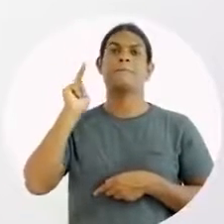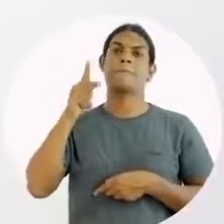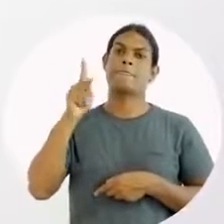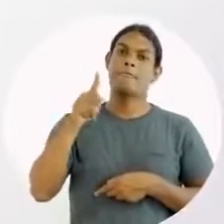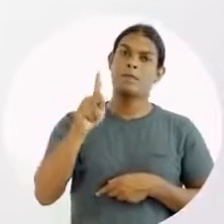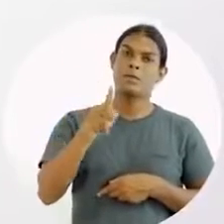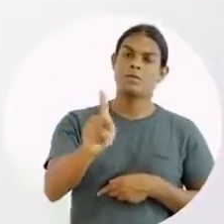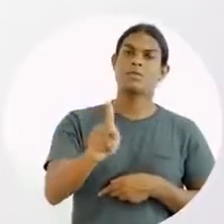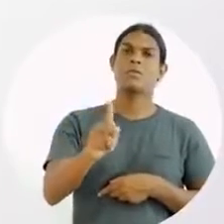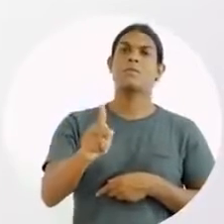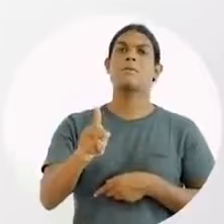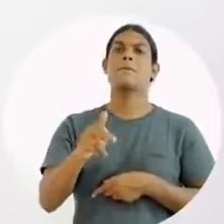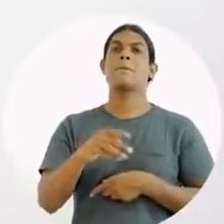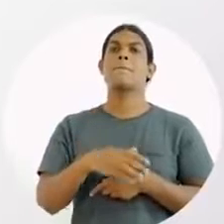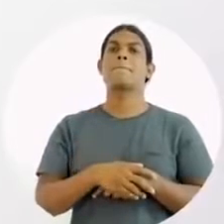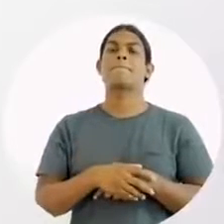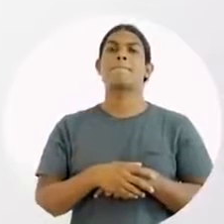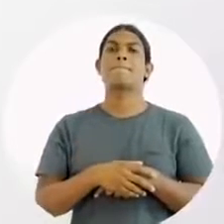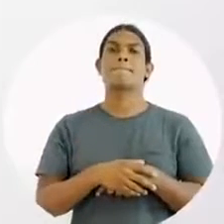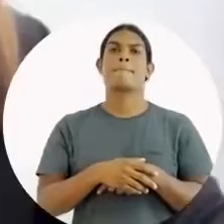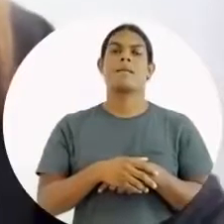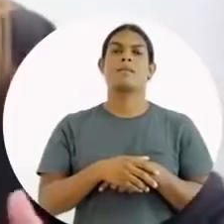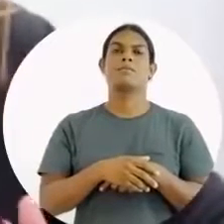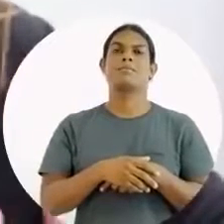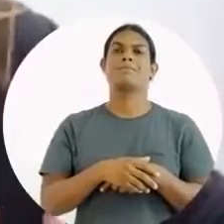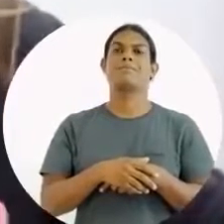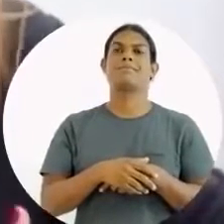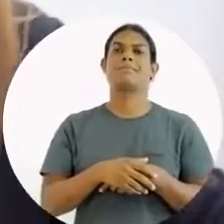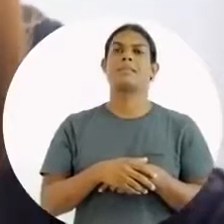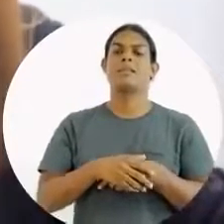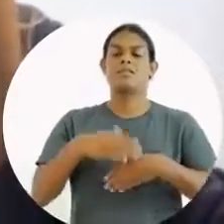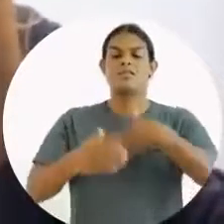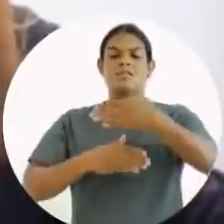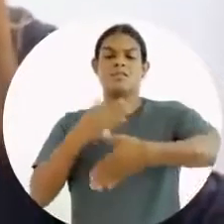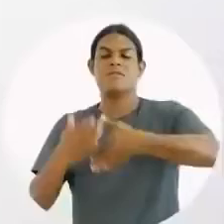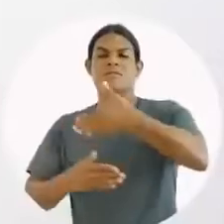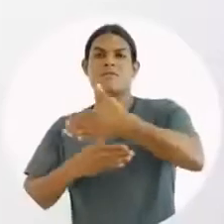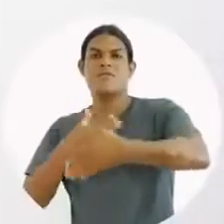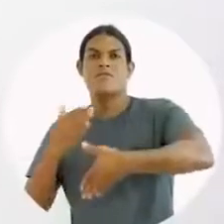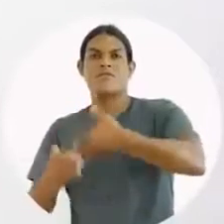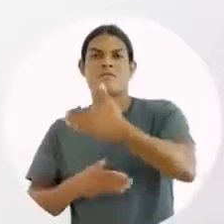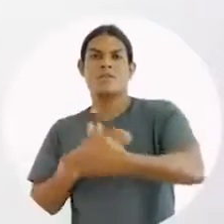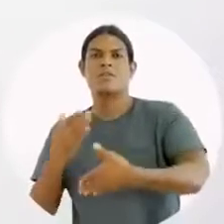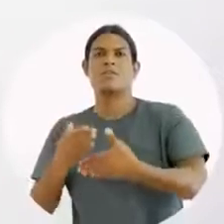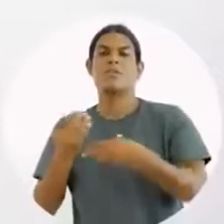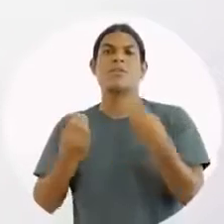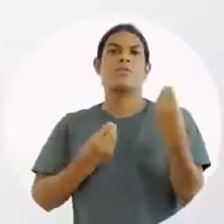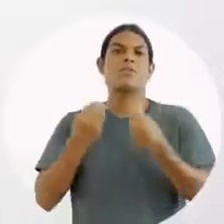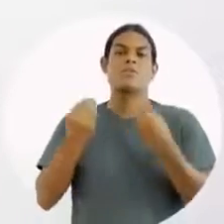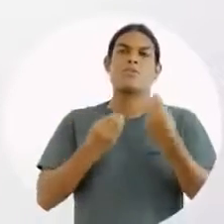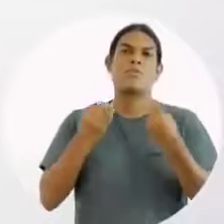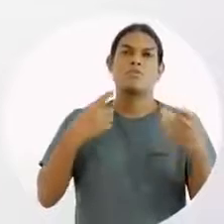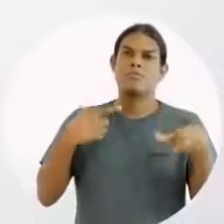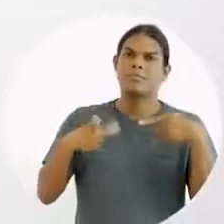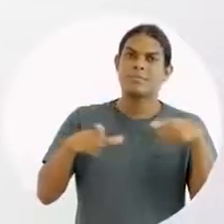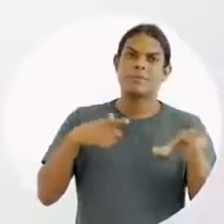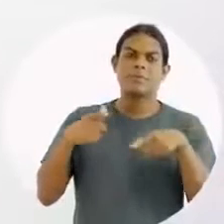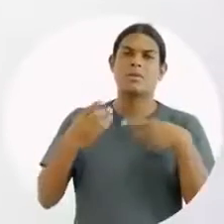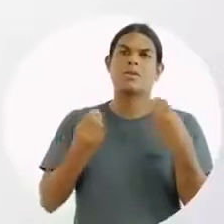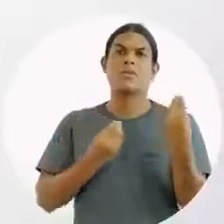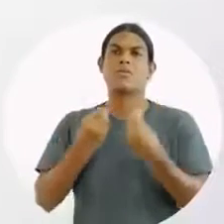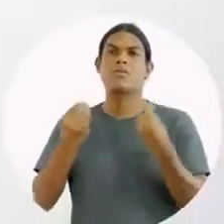estão investindo na sua competência comportamental. Ensinar as pessoas a fazer qualquer